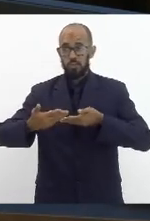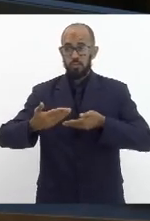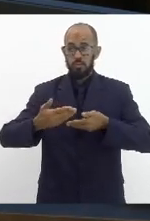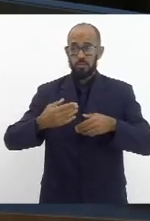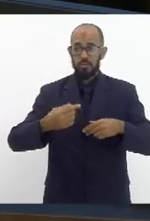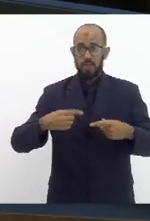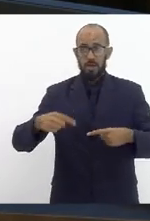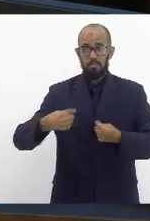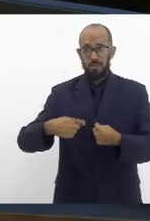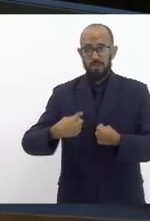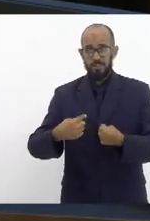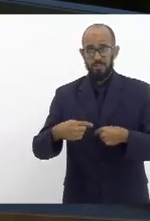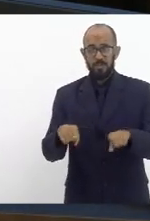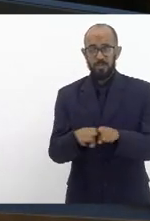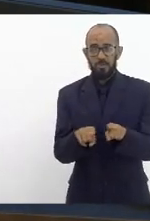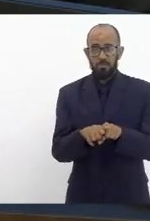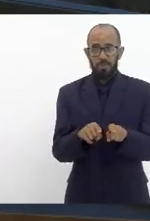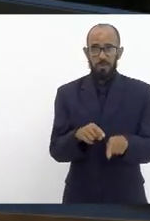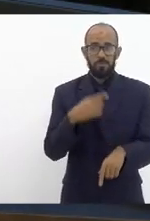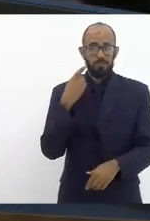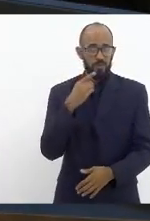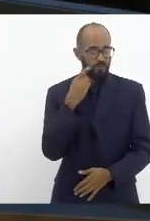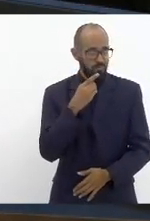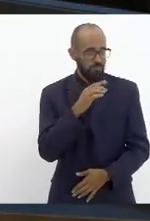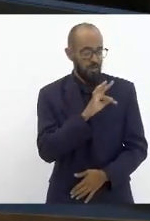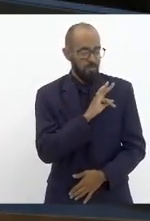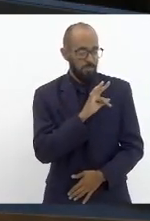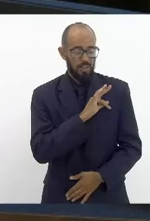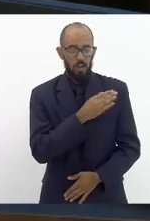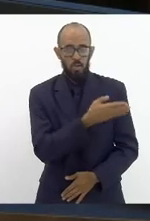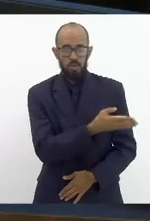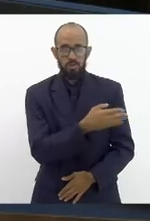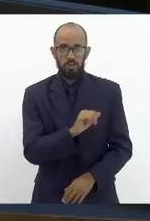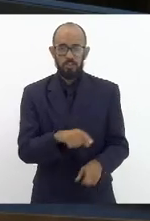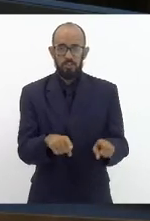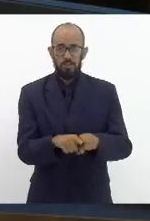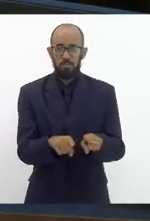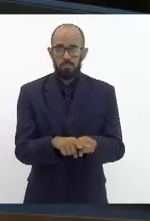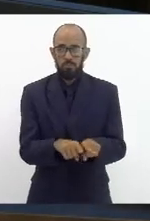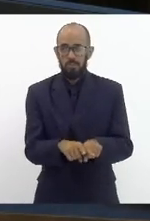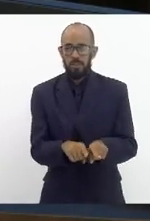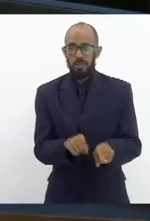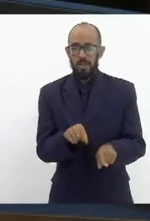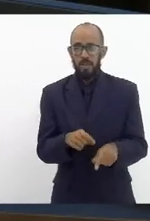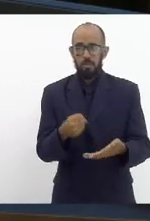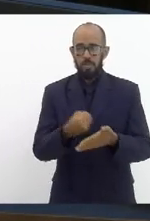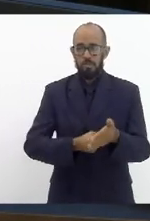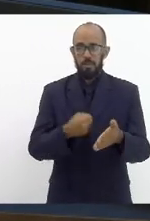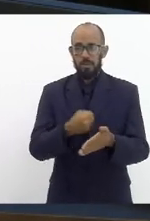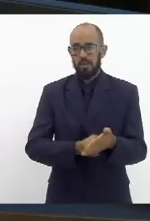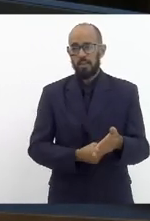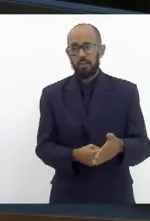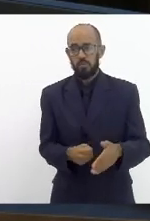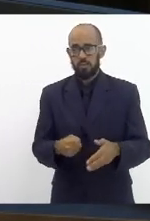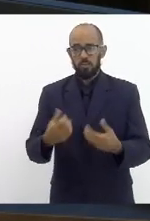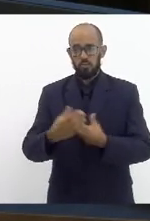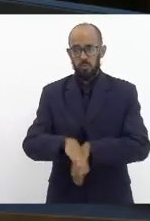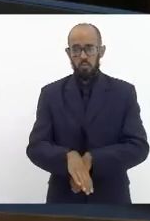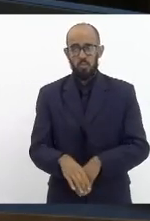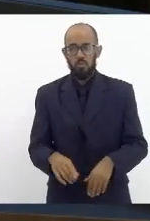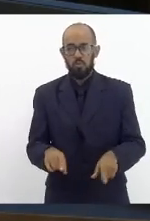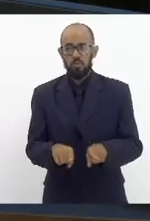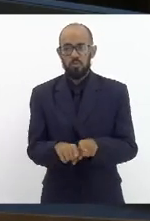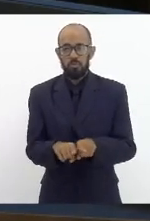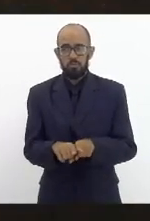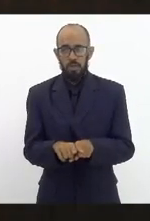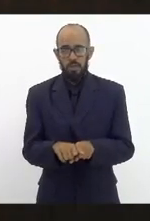casa. Não posso deixar de citar a deputada Marta Rocha, que é uma profunda batalhadora na pauta do concurso,